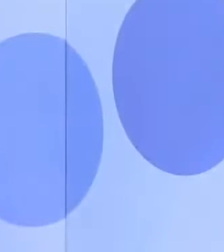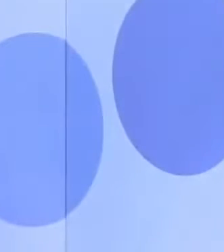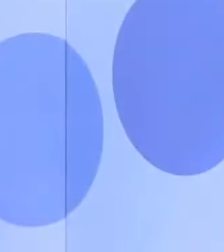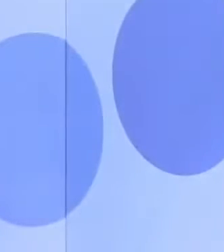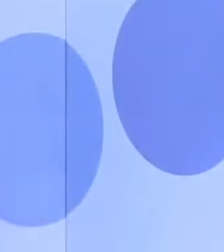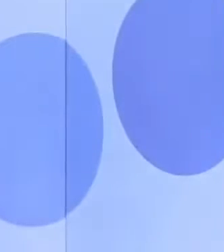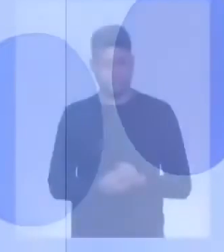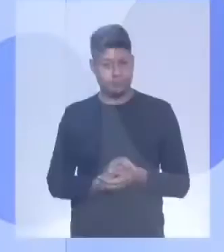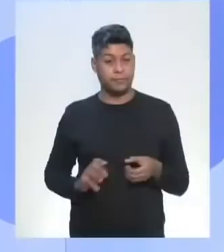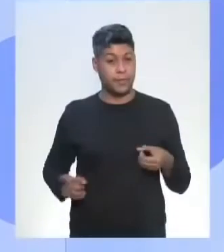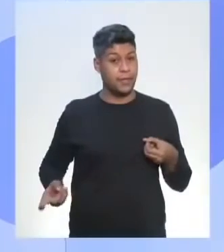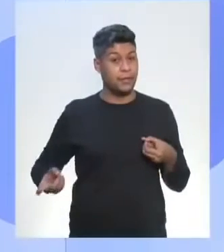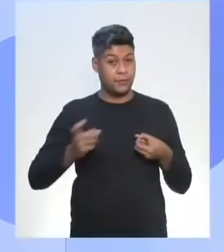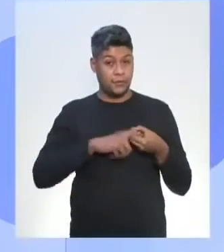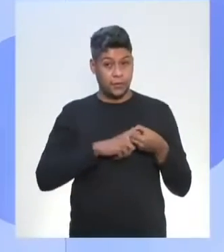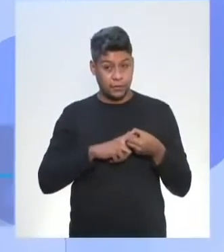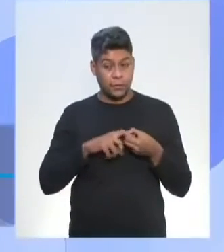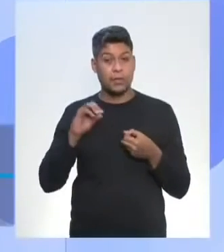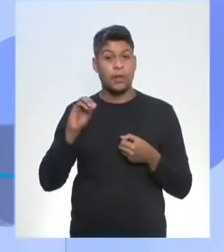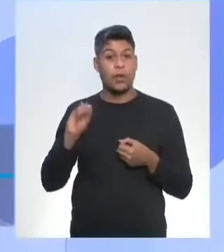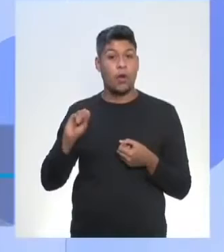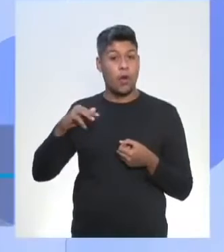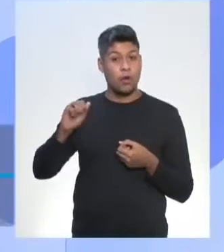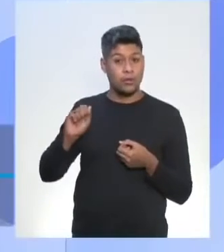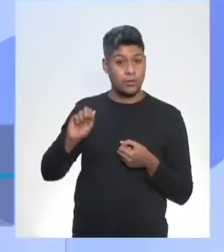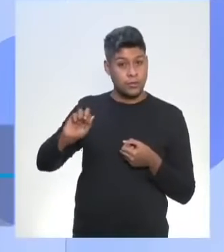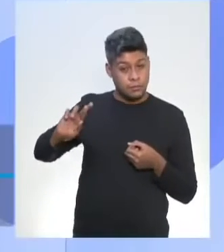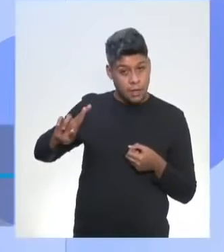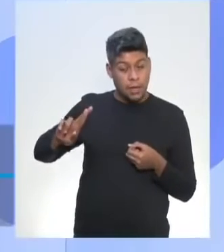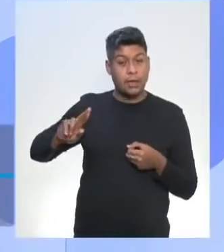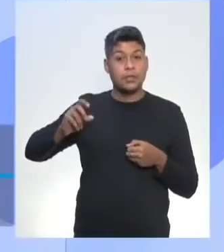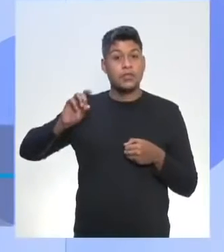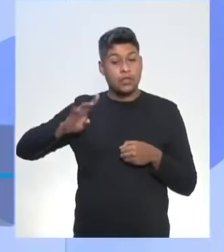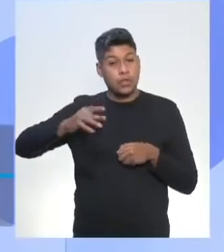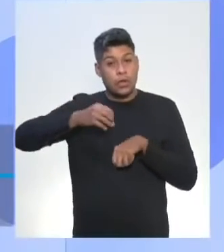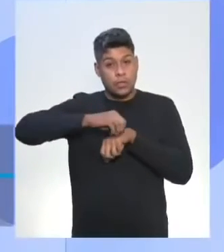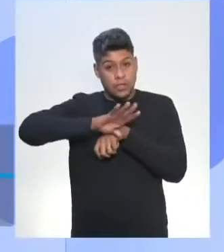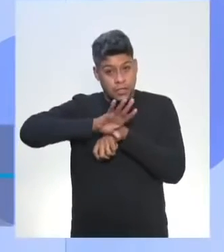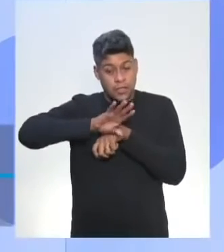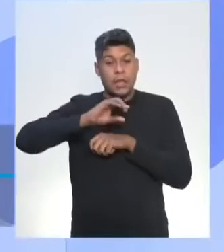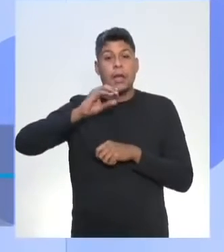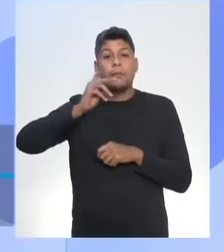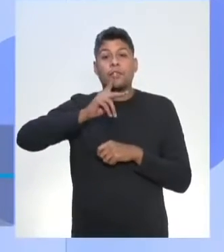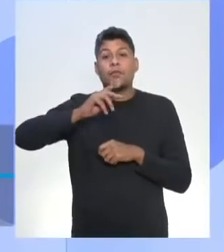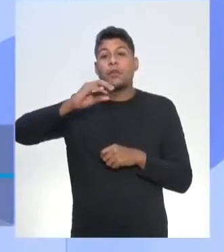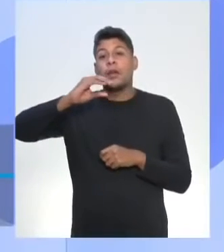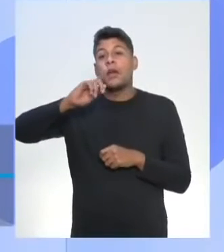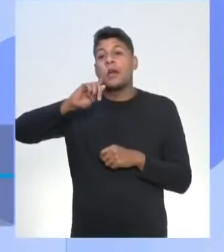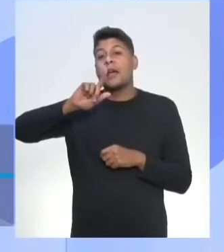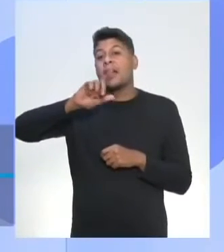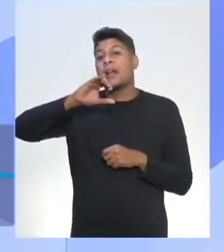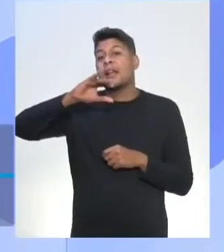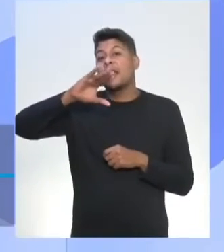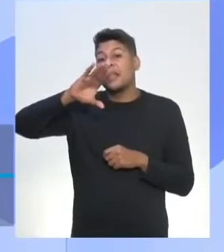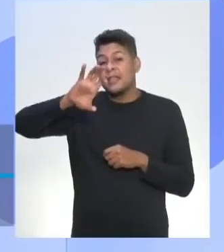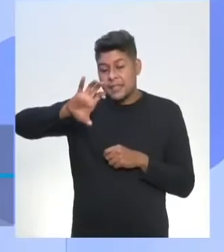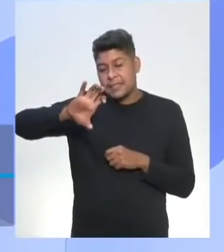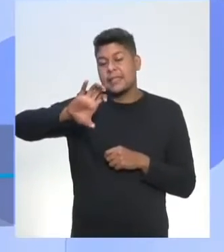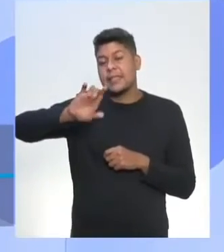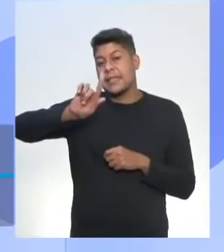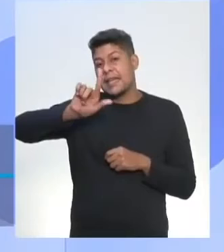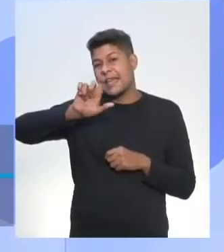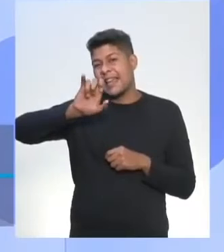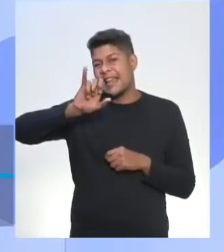O Retorno né os aqui Osmar beleza antes som comentário que a professora Gleice aqui comentando né